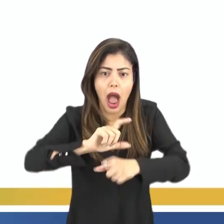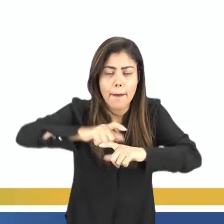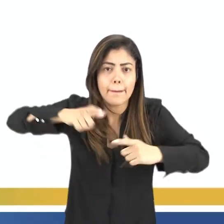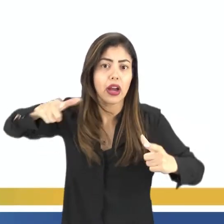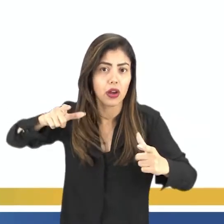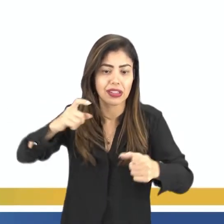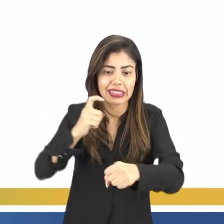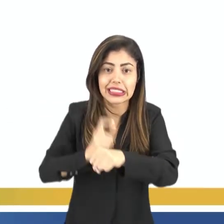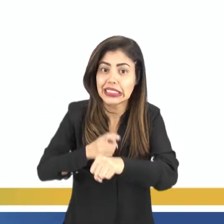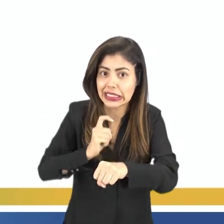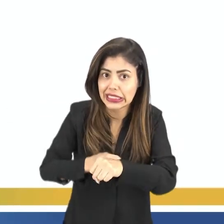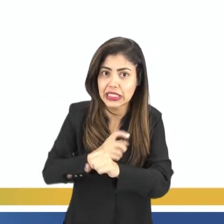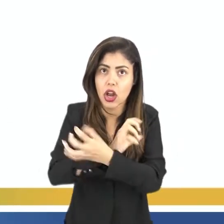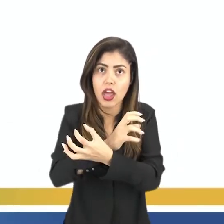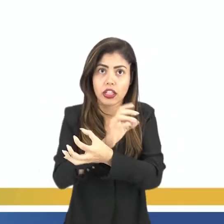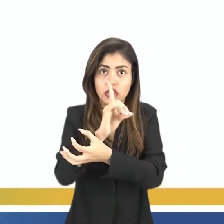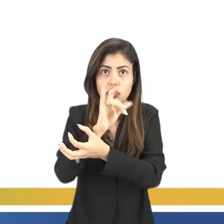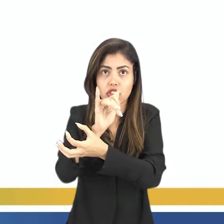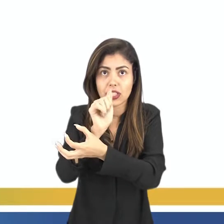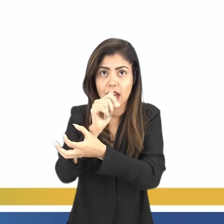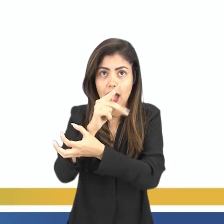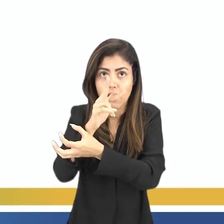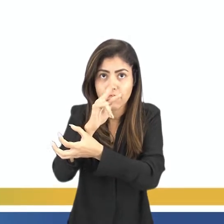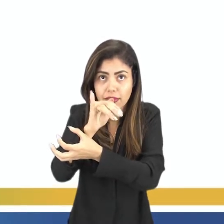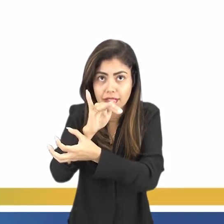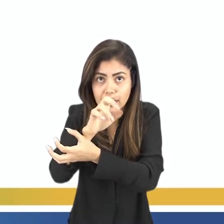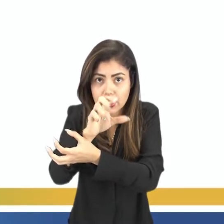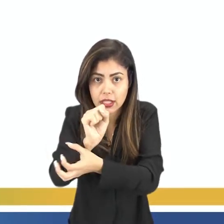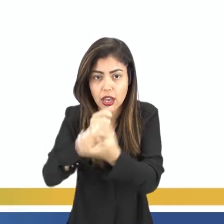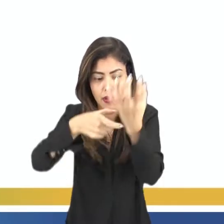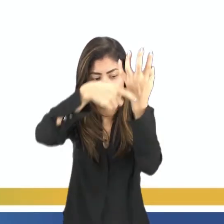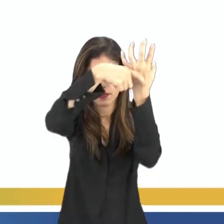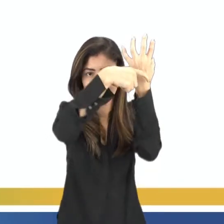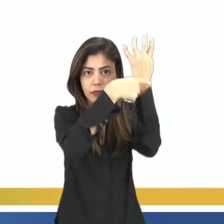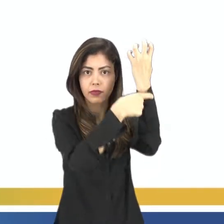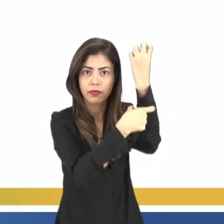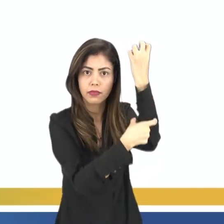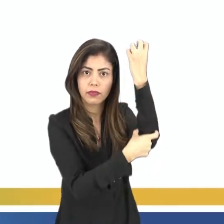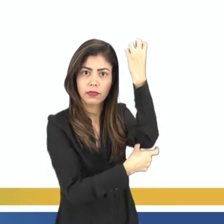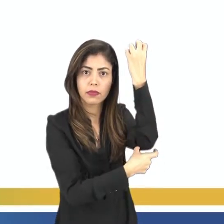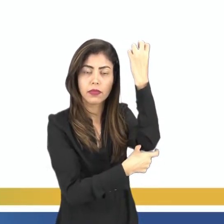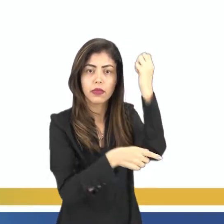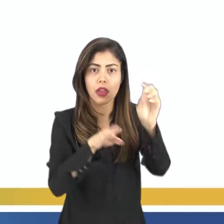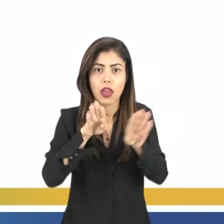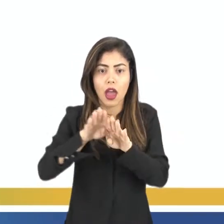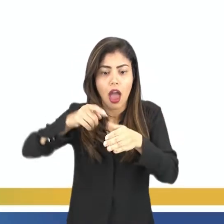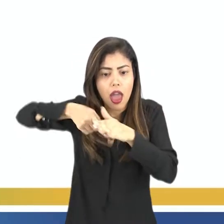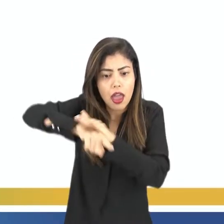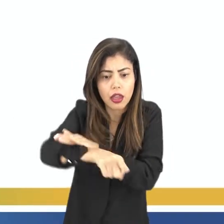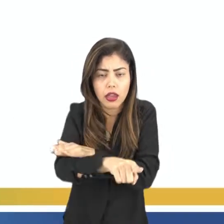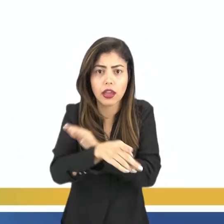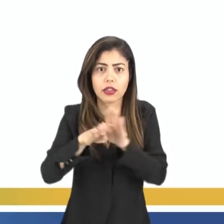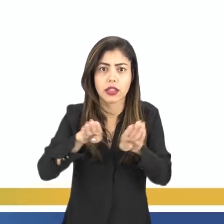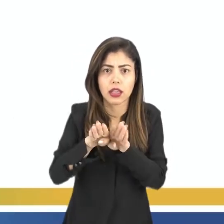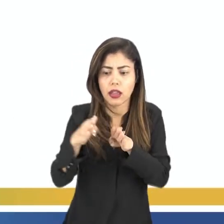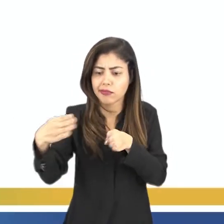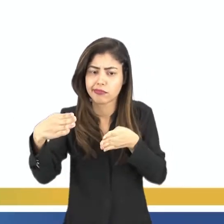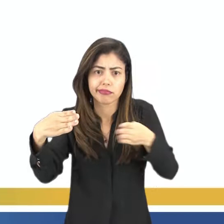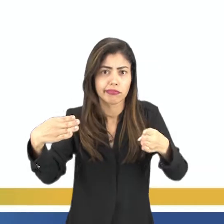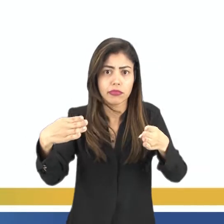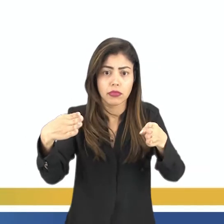vai chamar de diáfise, que é a região longa do osso, e a região que está entre as epífises, que são